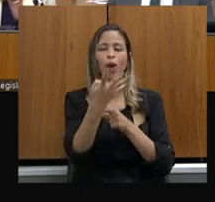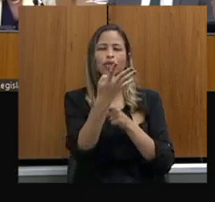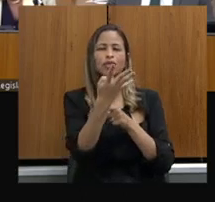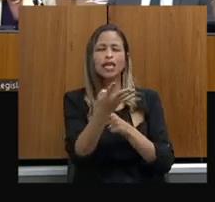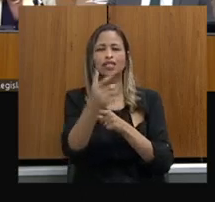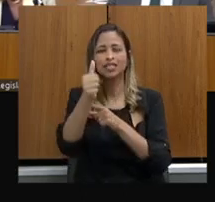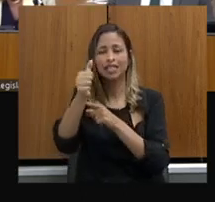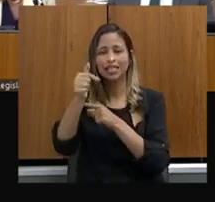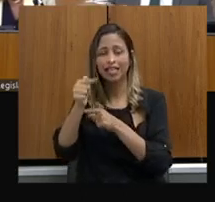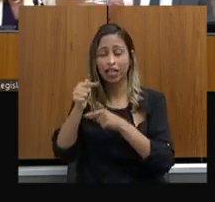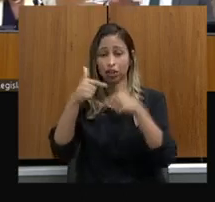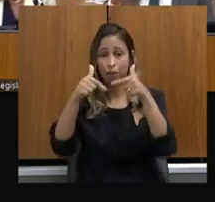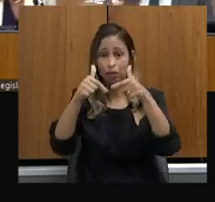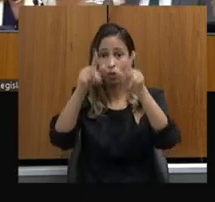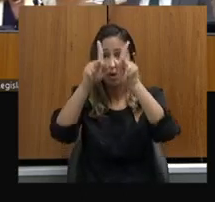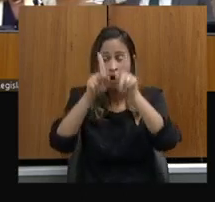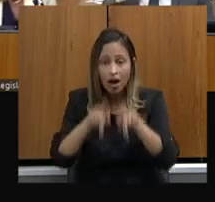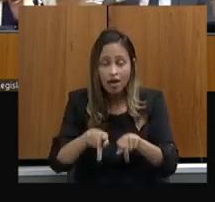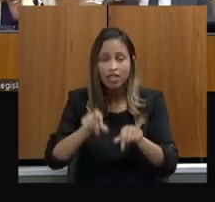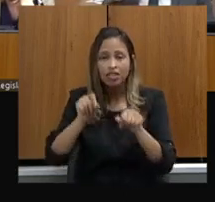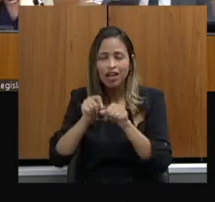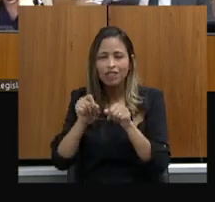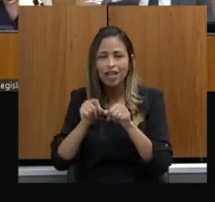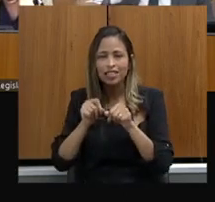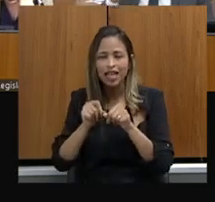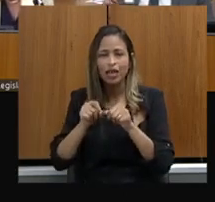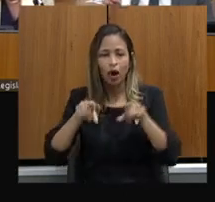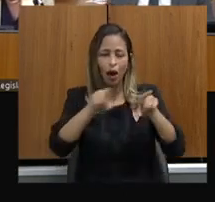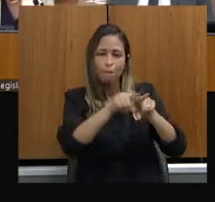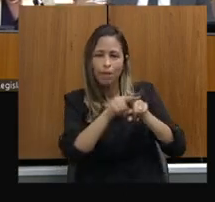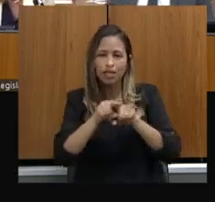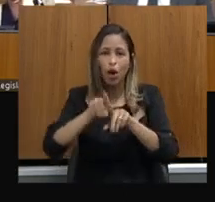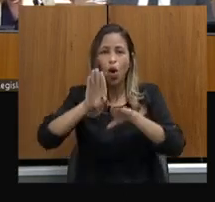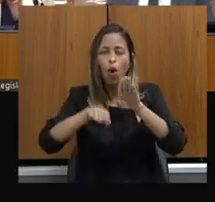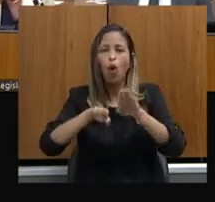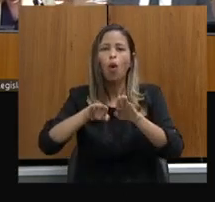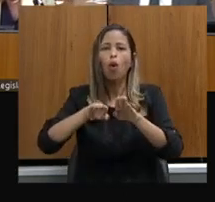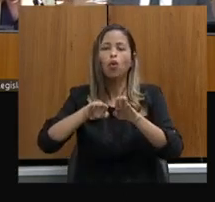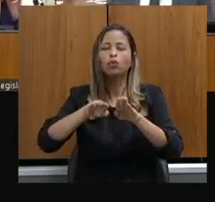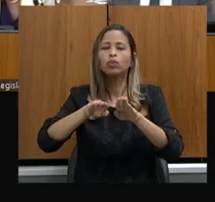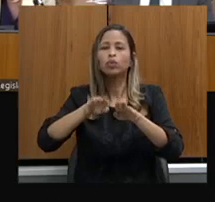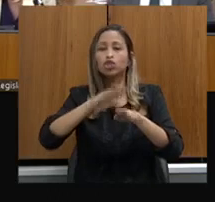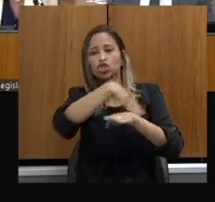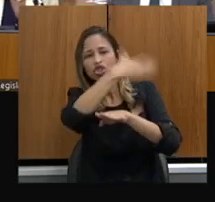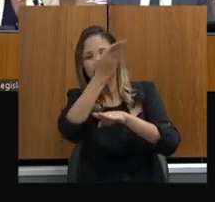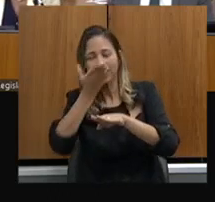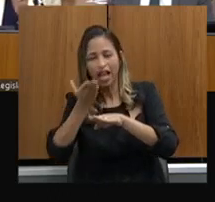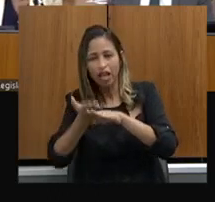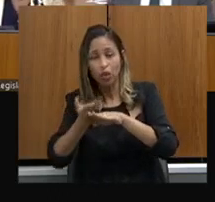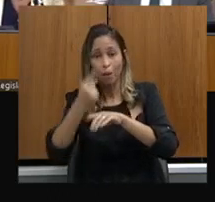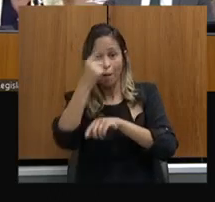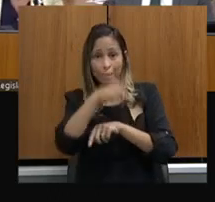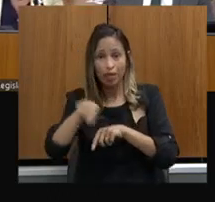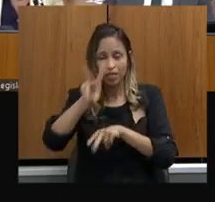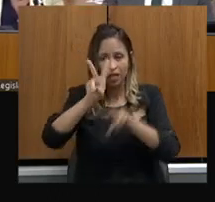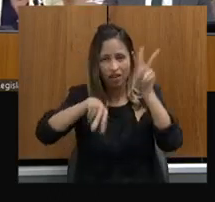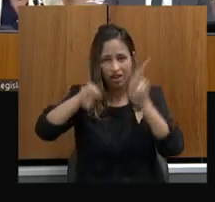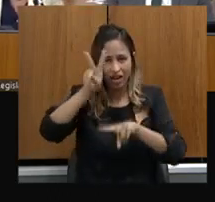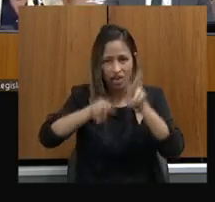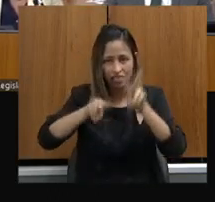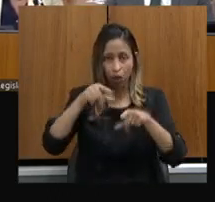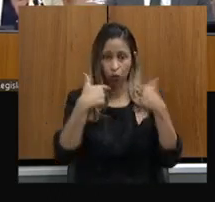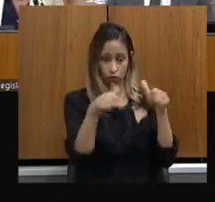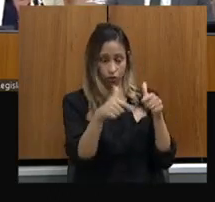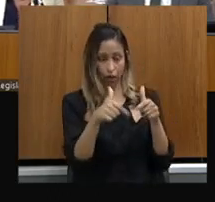14.417 servidores que atuam em regime parcial ou integral de teletrabalho e o nosso primeiro ciclo de avaliação do